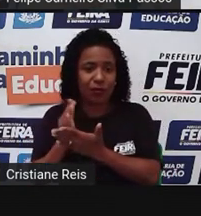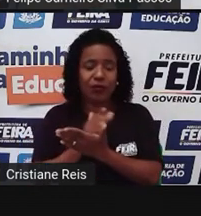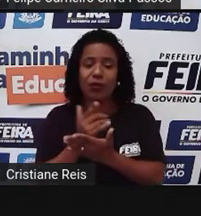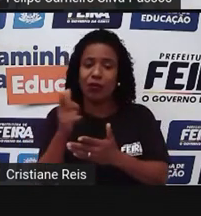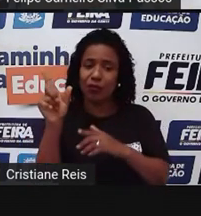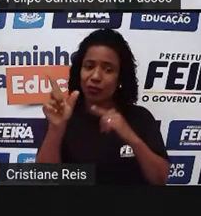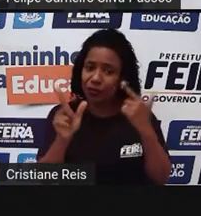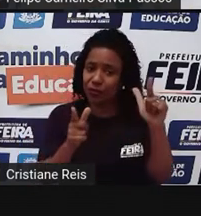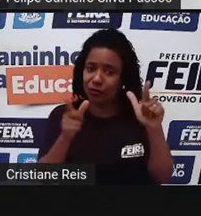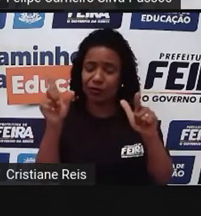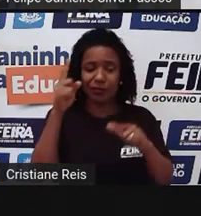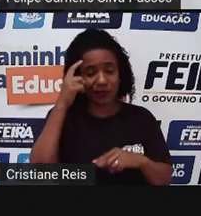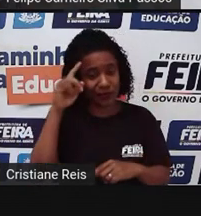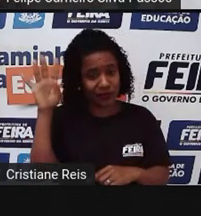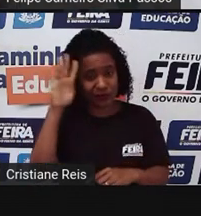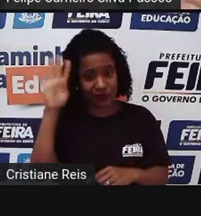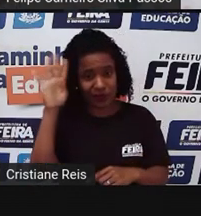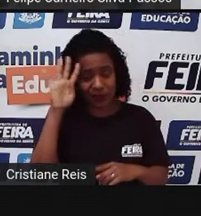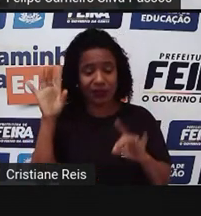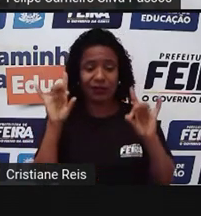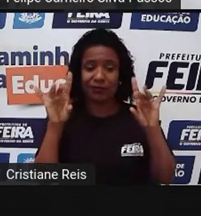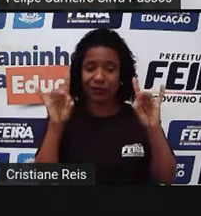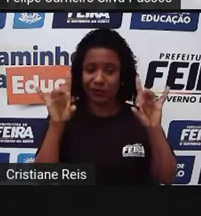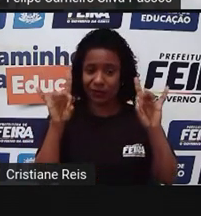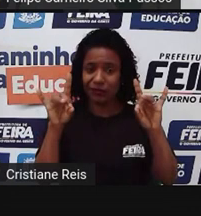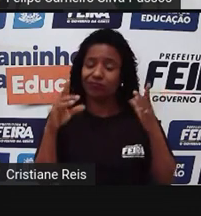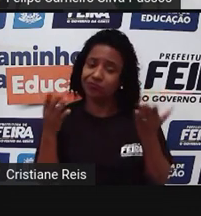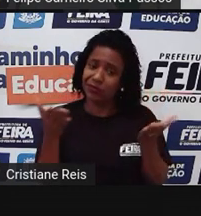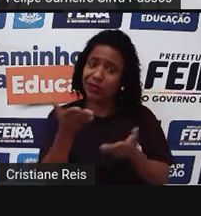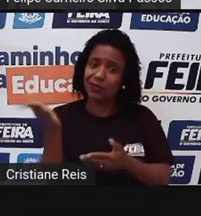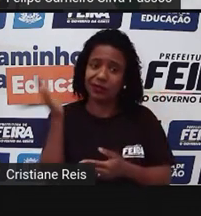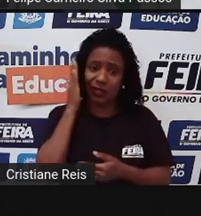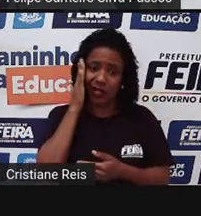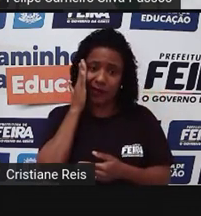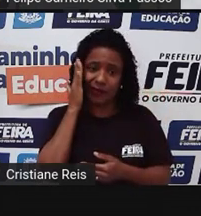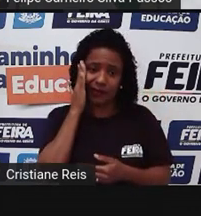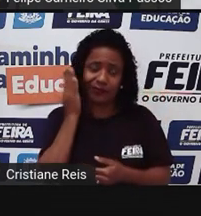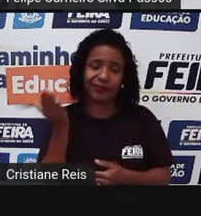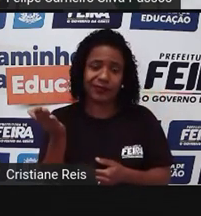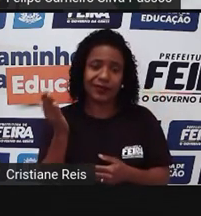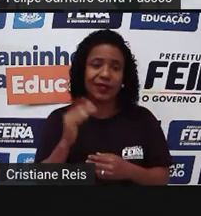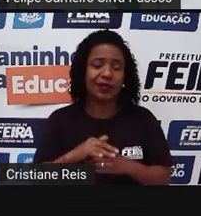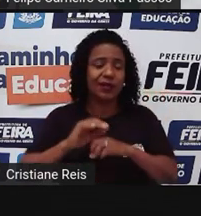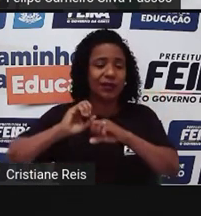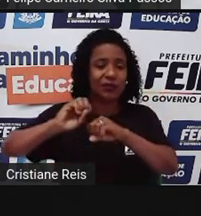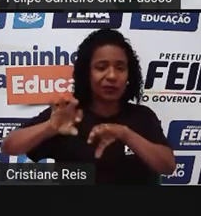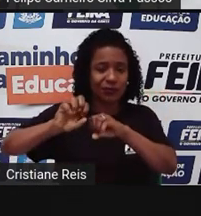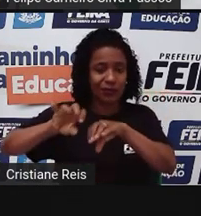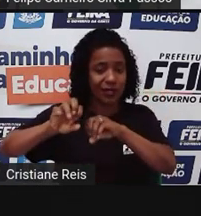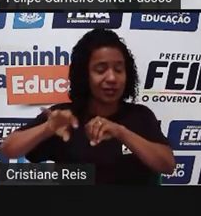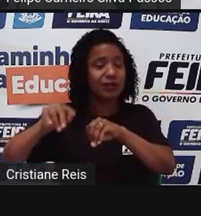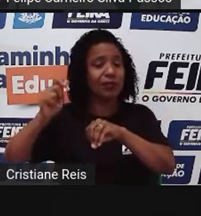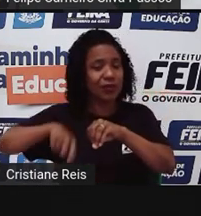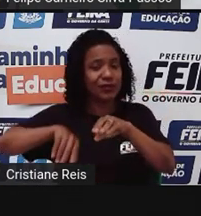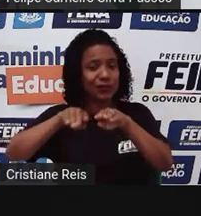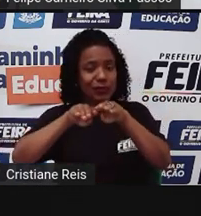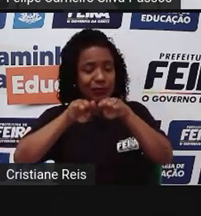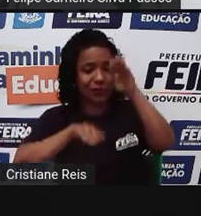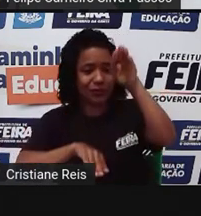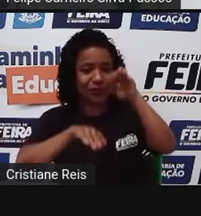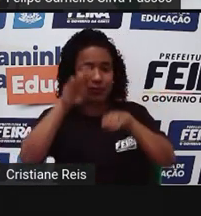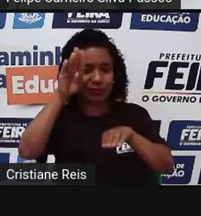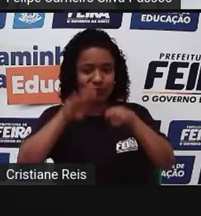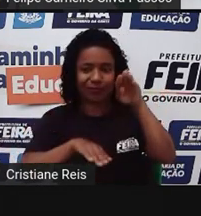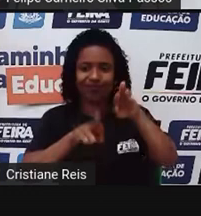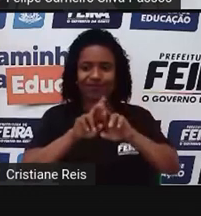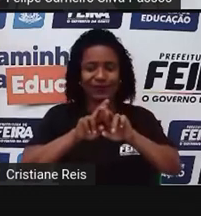também pensadores, especialistas, mais do que eu, que a educação ela vai gerar essa desigualdade, ela vai perpetuar